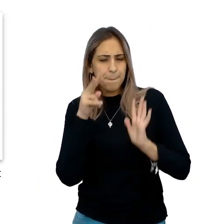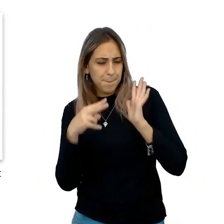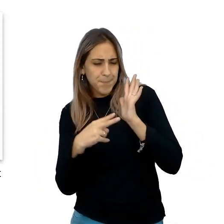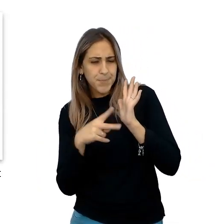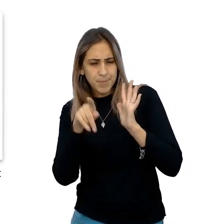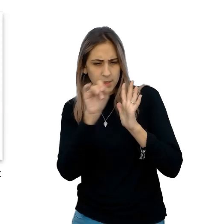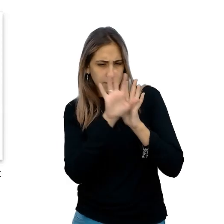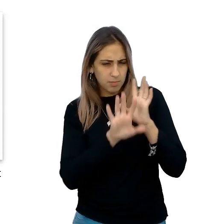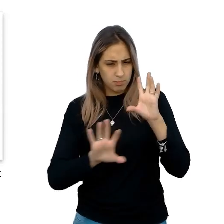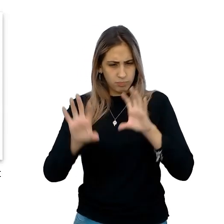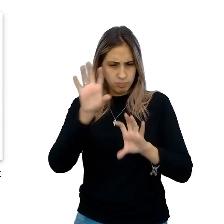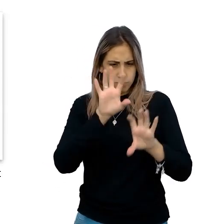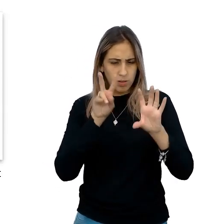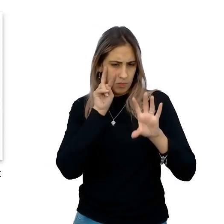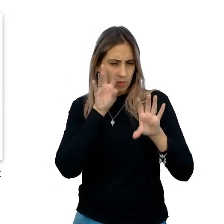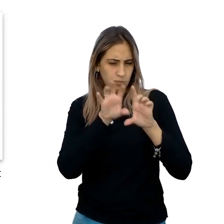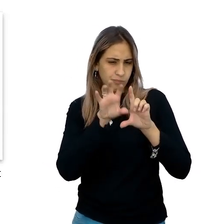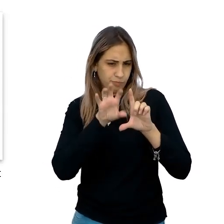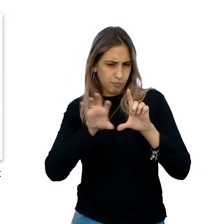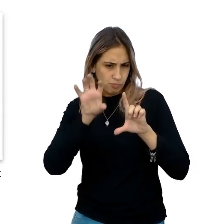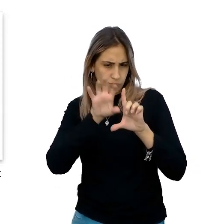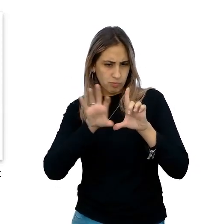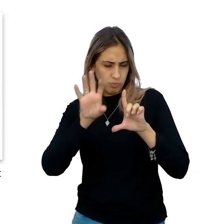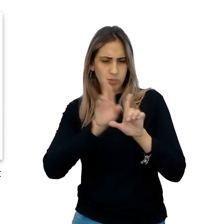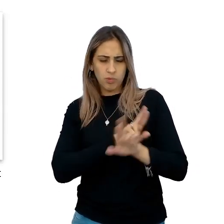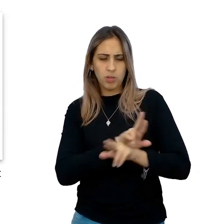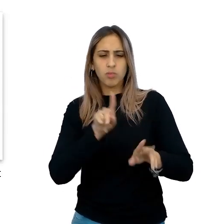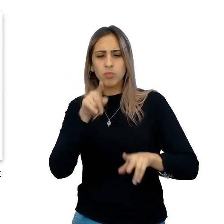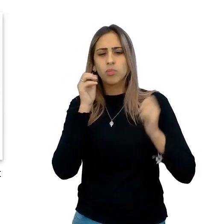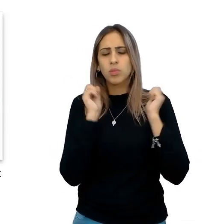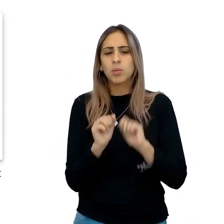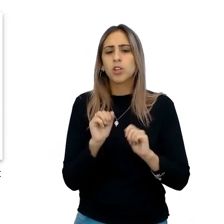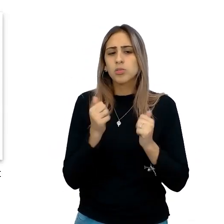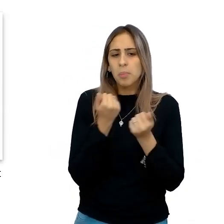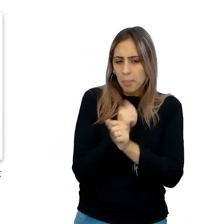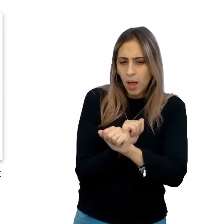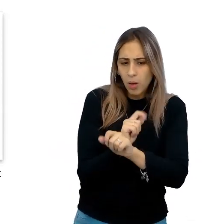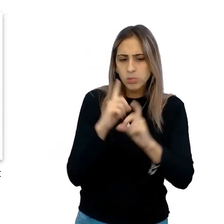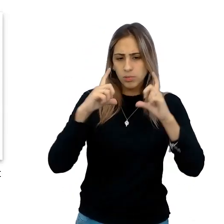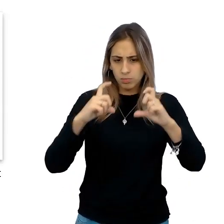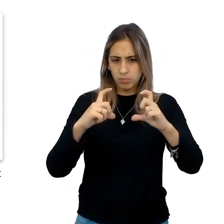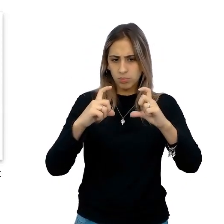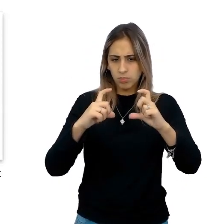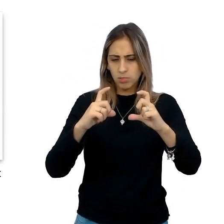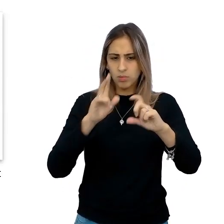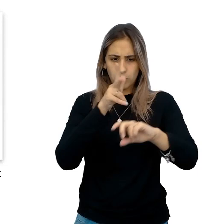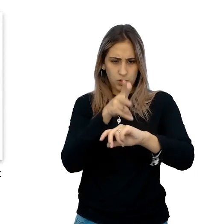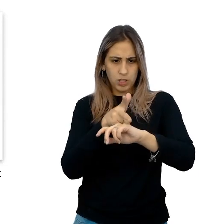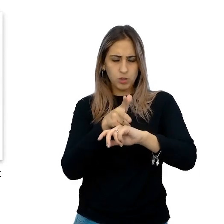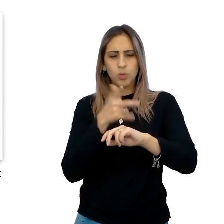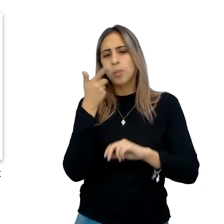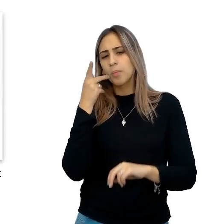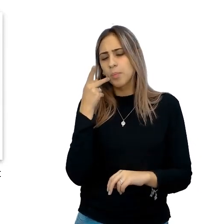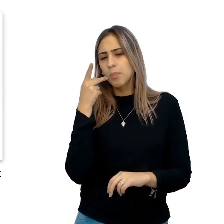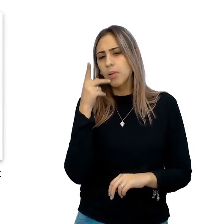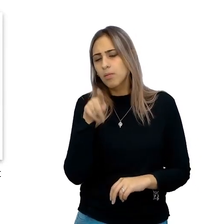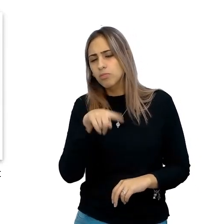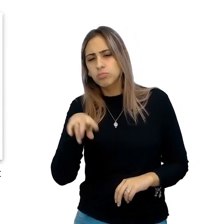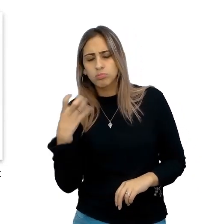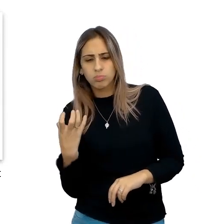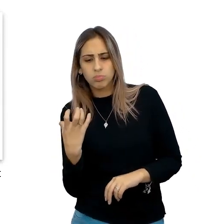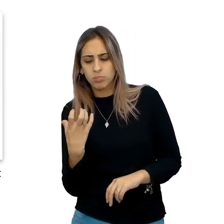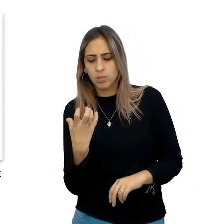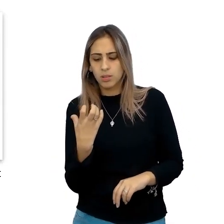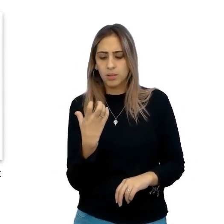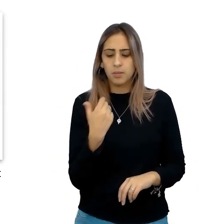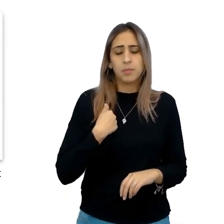nessas imagens, e se for o caso, vocês até podem pausar a gravação, né, o vídeo, para caso vocês queiram. A